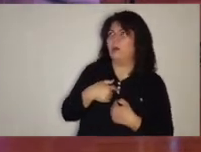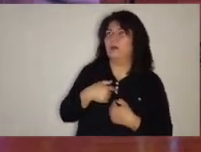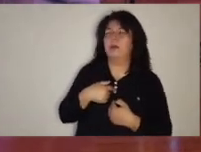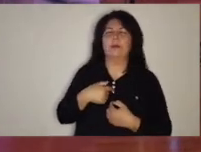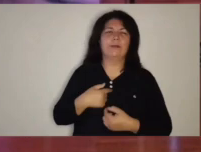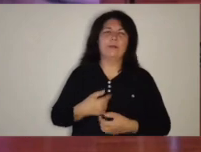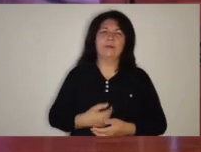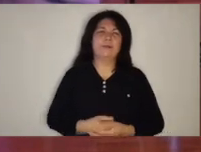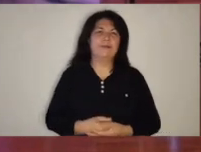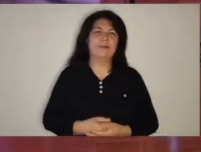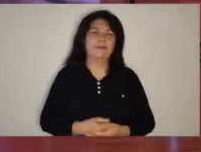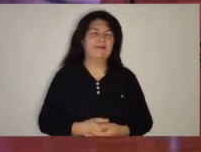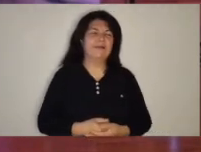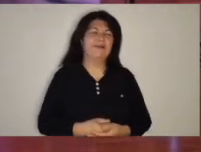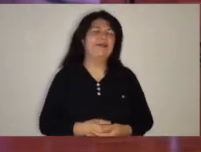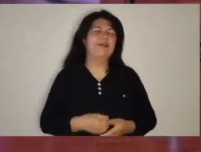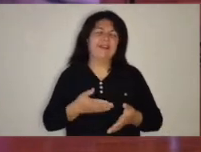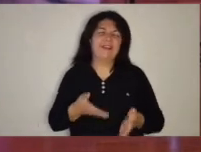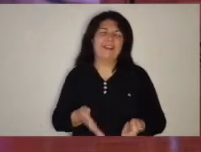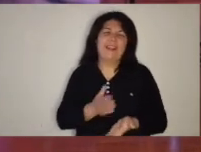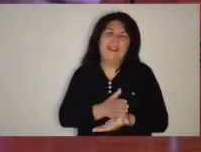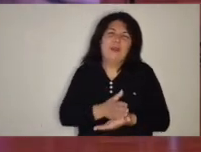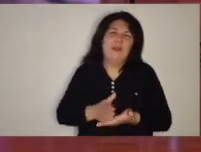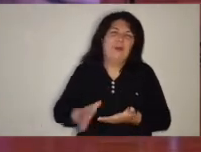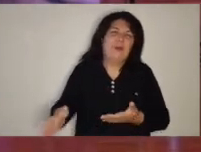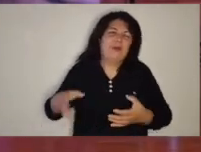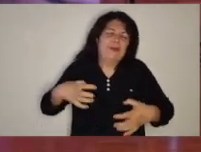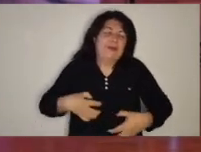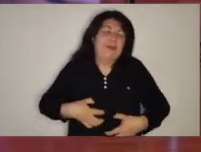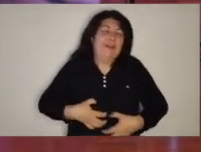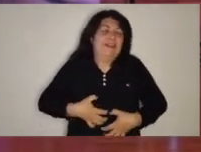algo dentro de mim referente ao louvor, referente a instrumento.